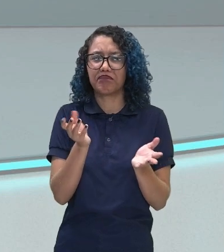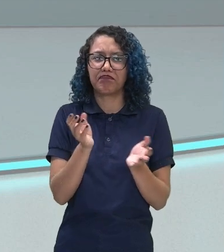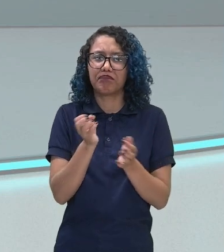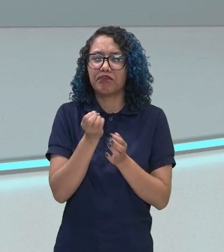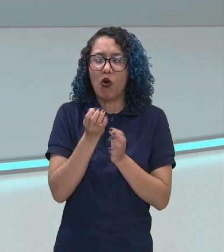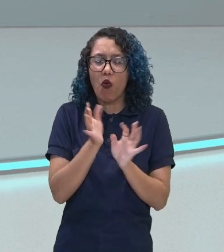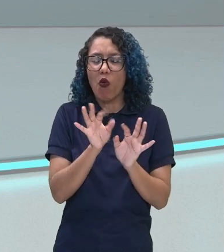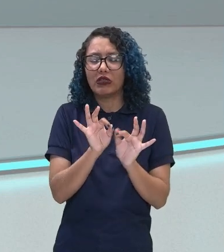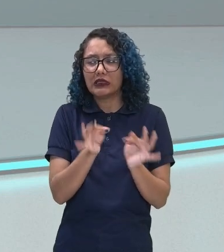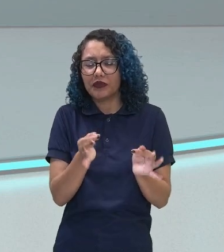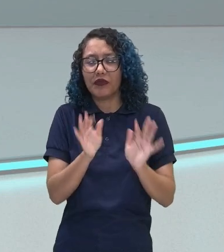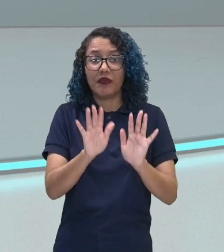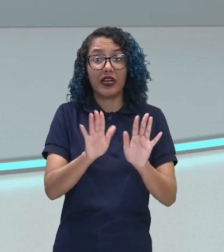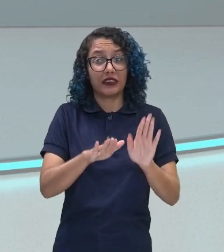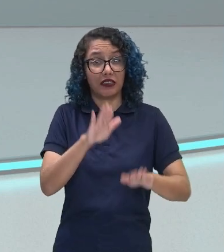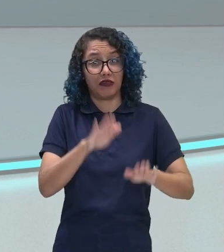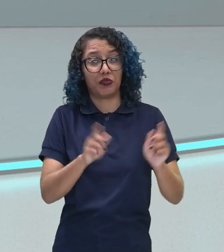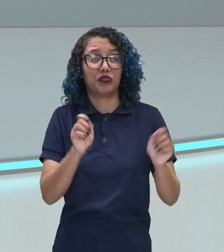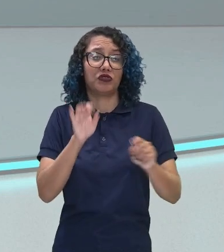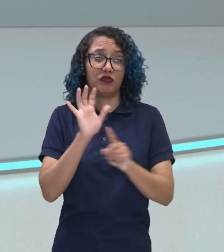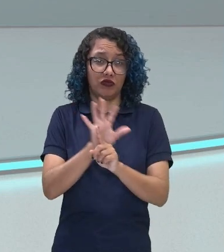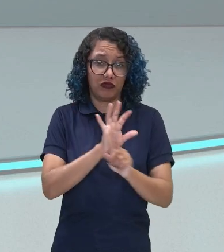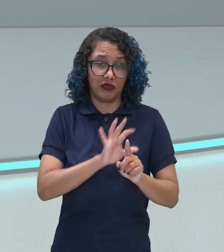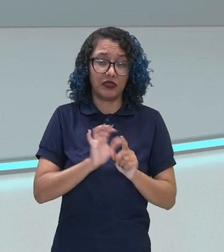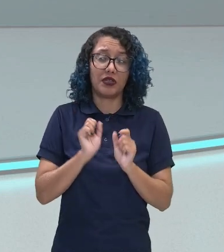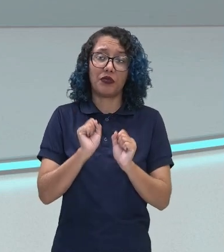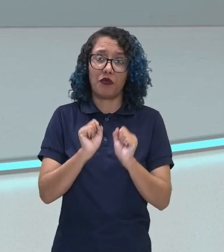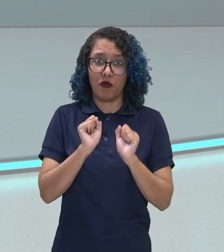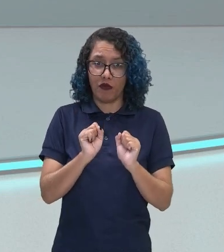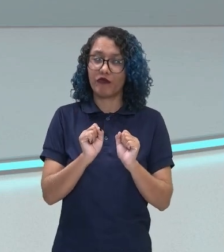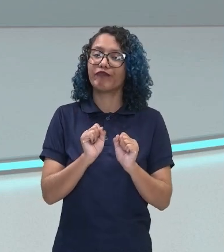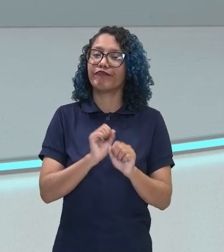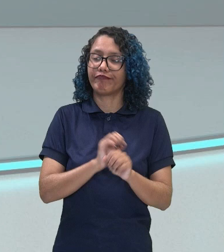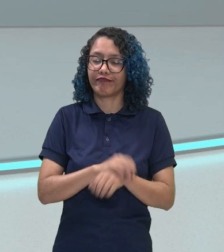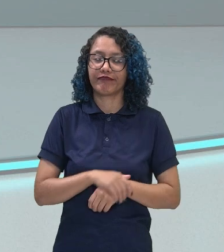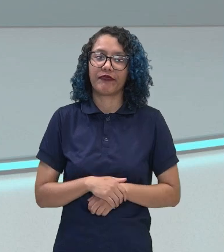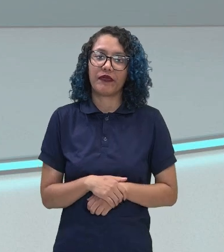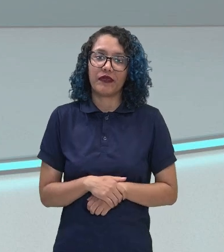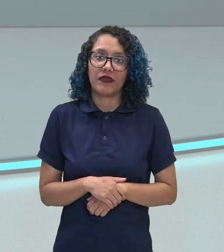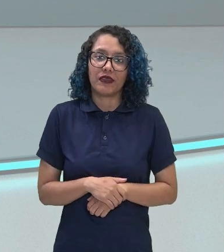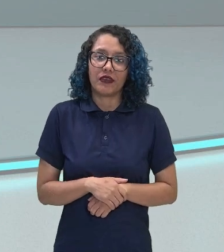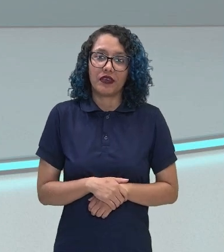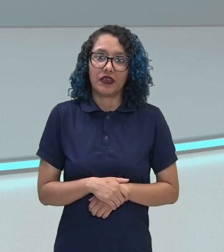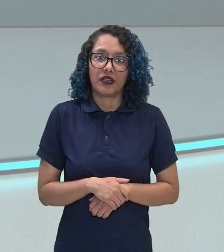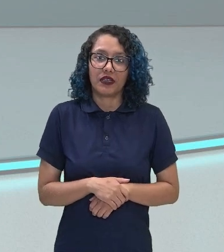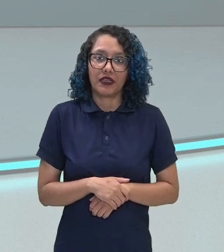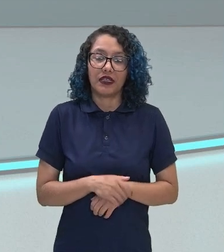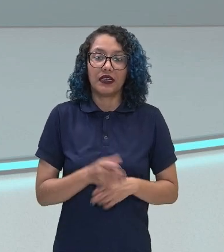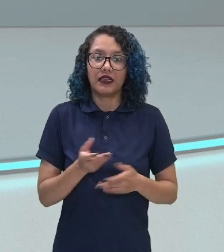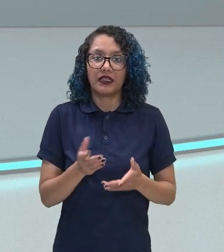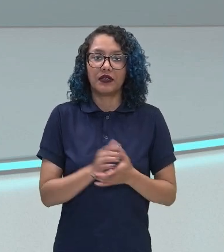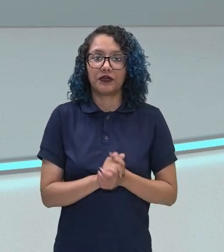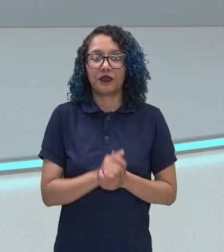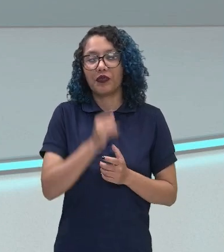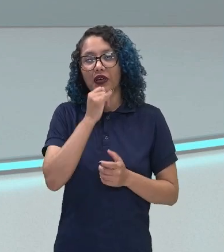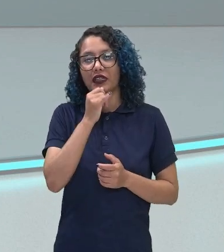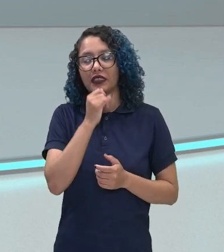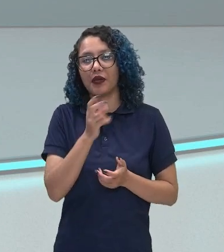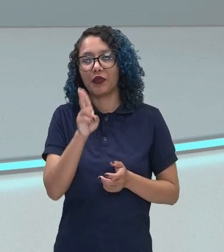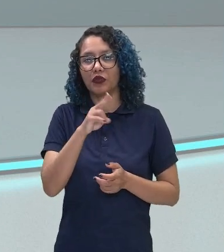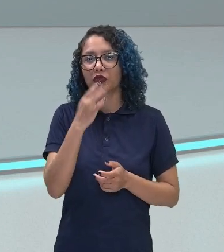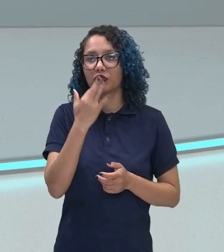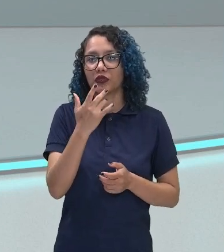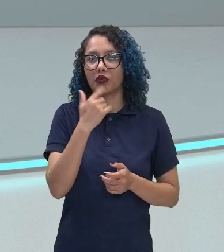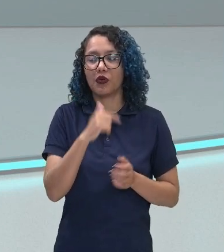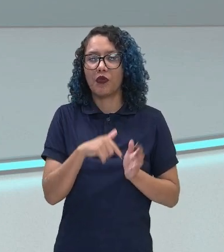pode estar sendo influenciado. Assim, como conseguimos usar as cores, por exemplo, para levar